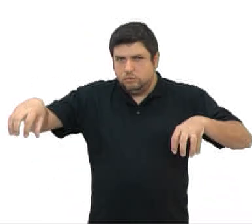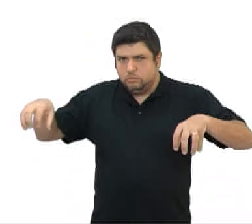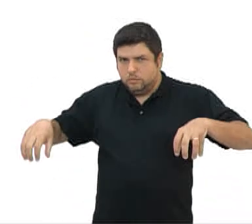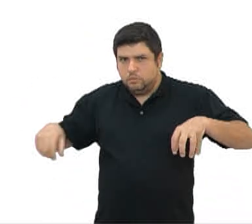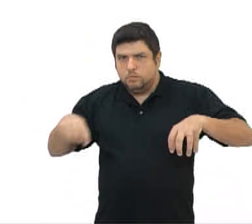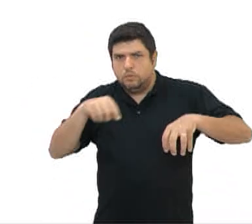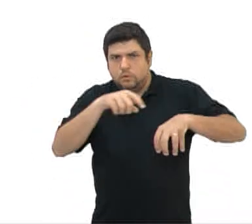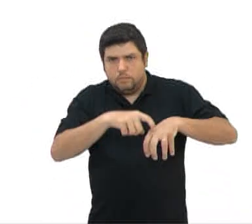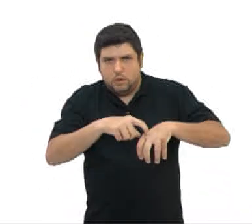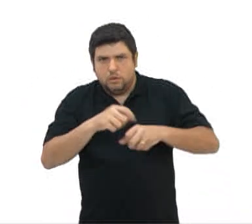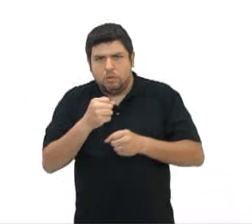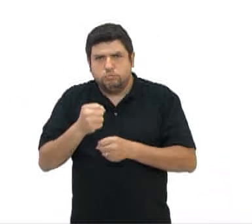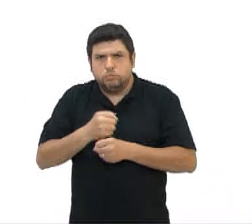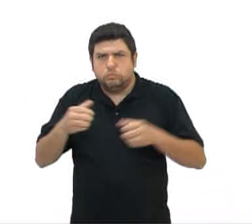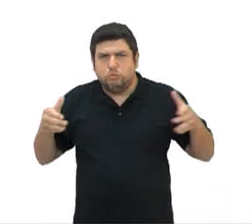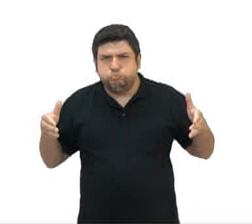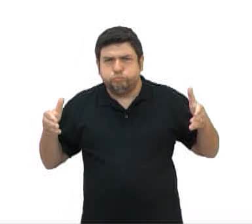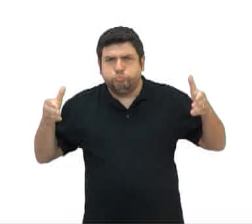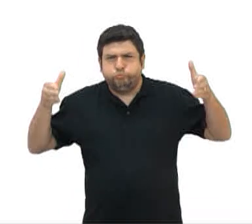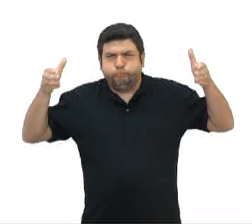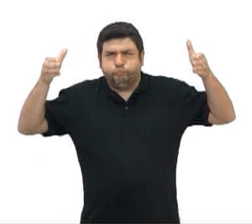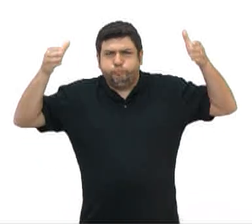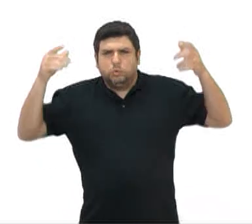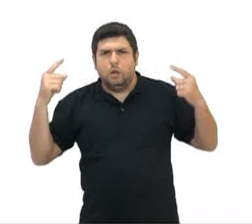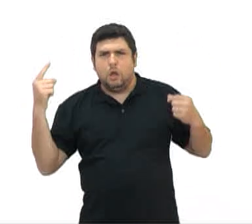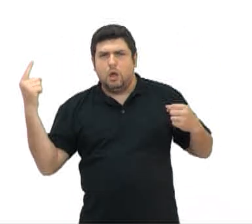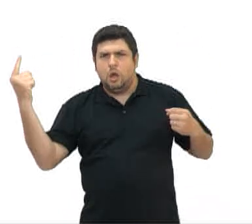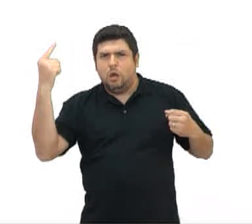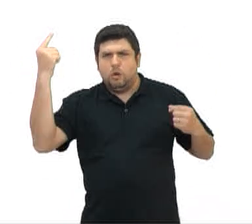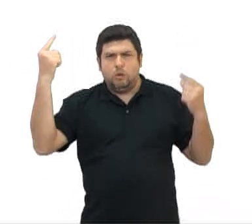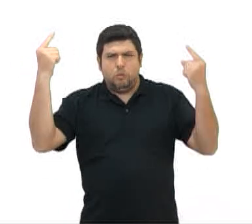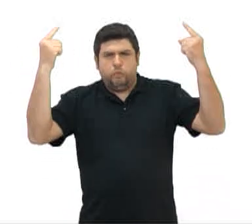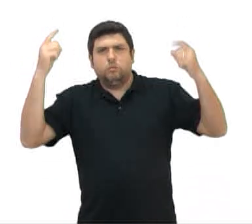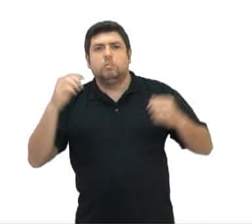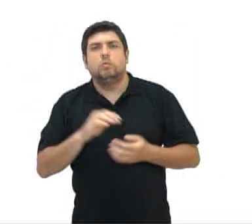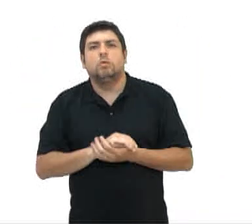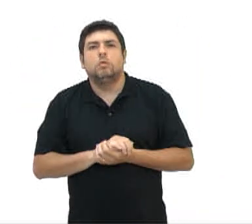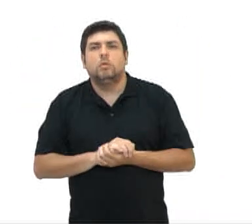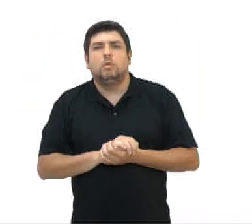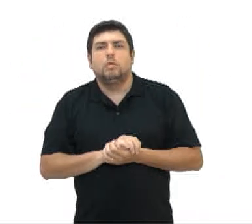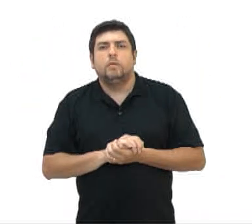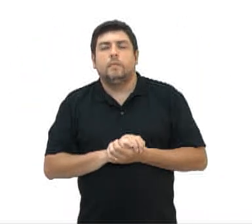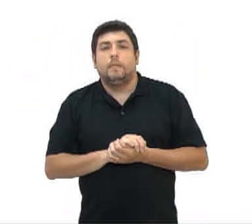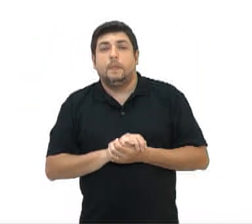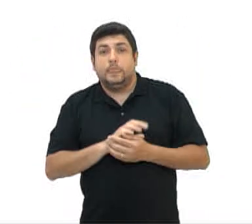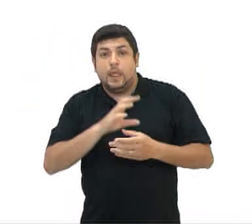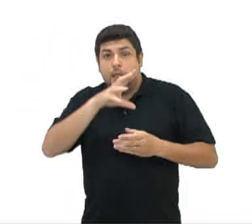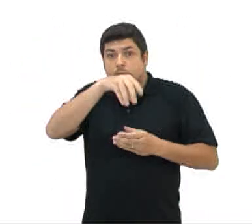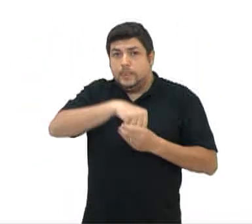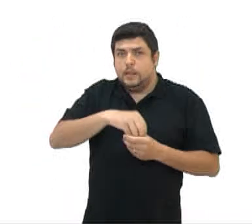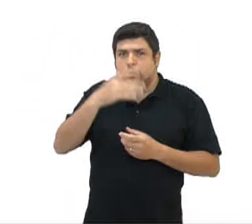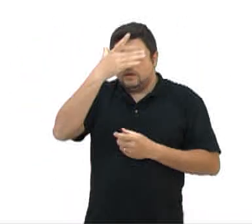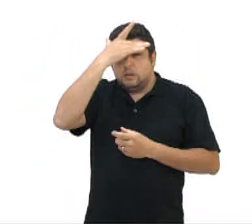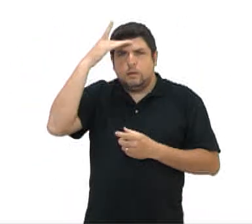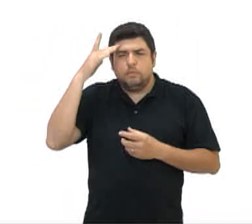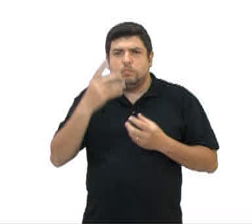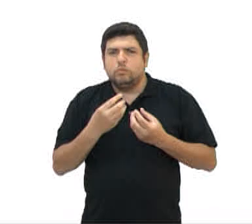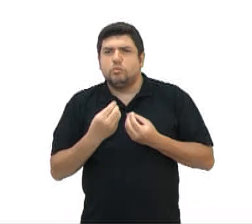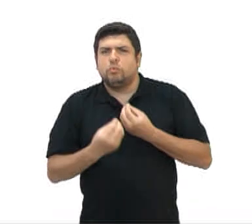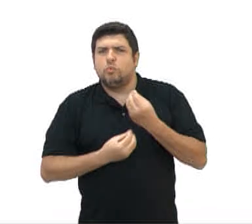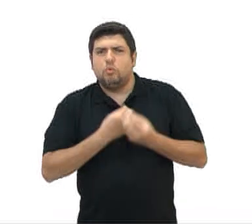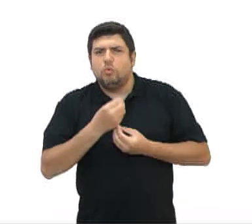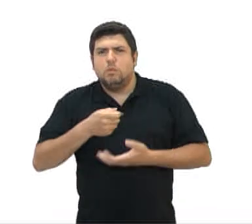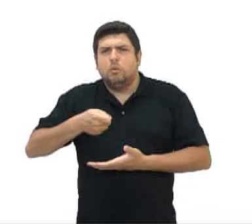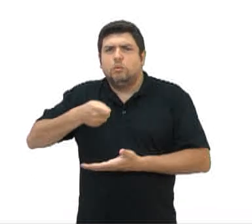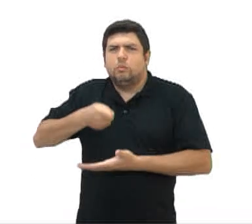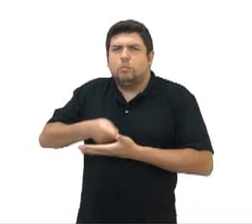o seu território apresentam algumas características distintivas. Os indivíduos internados têm, como parte de suas